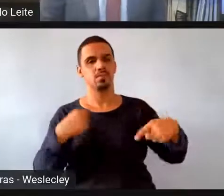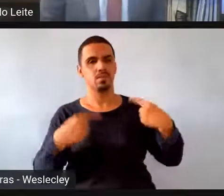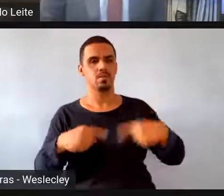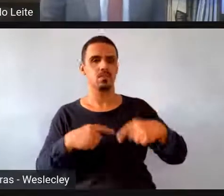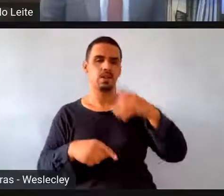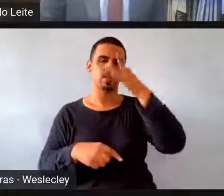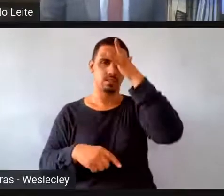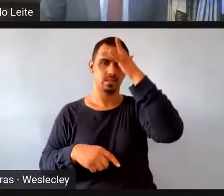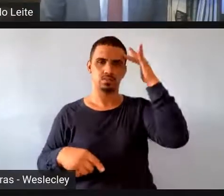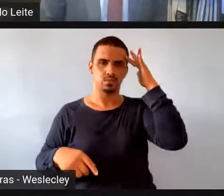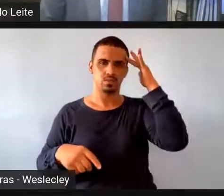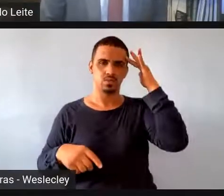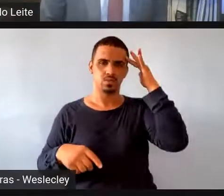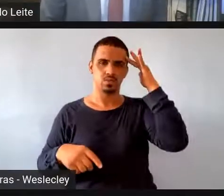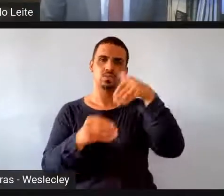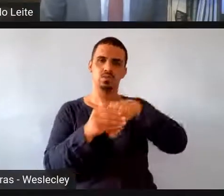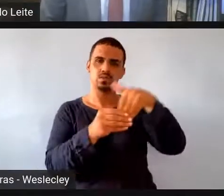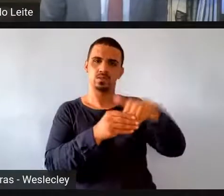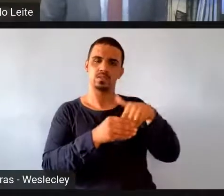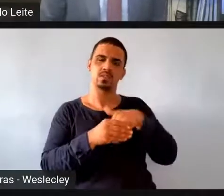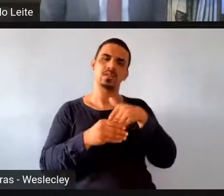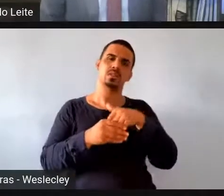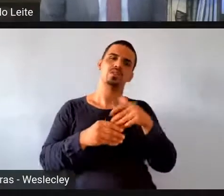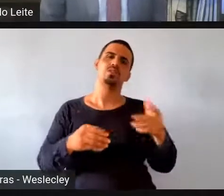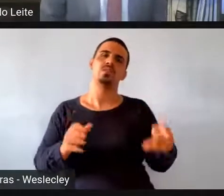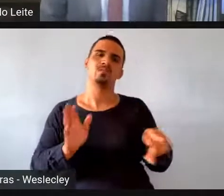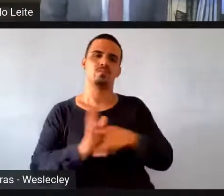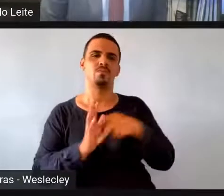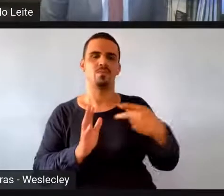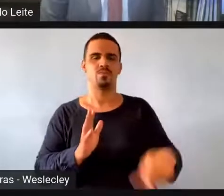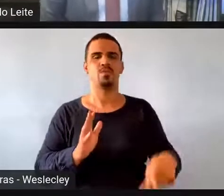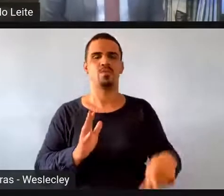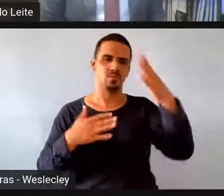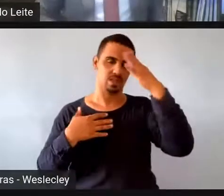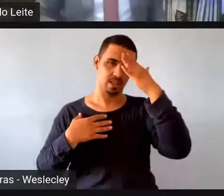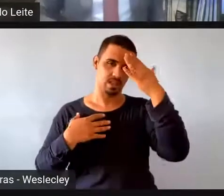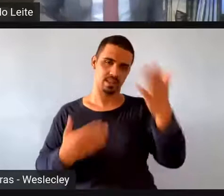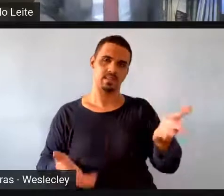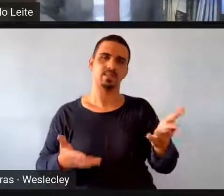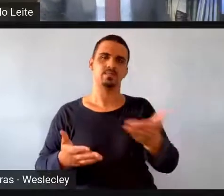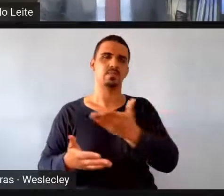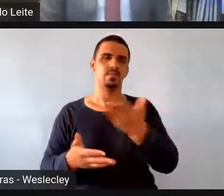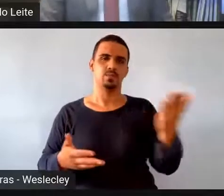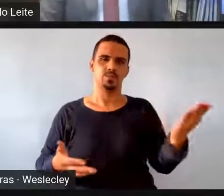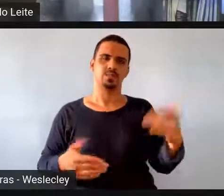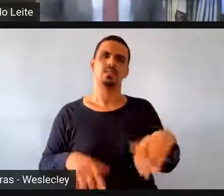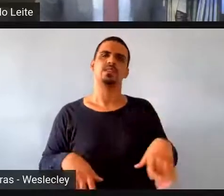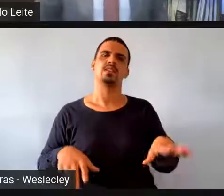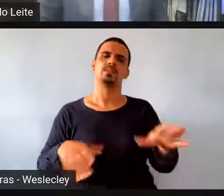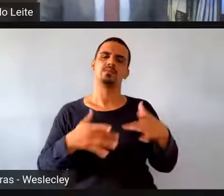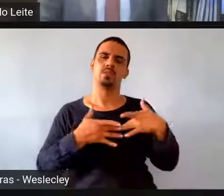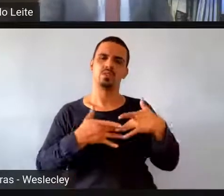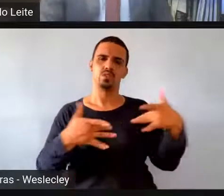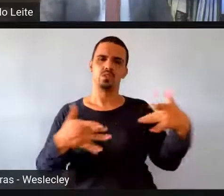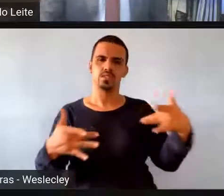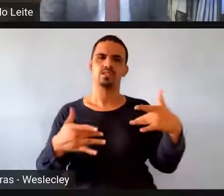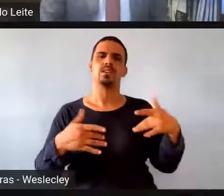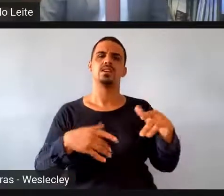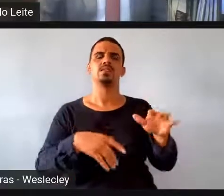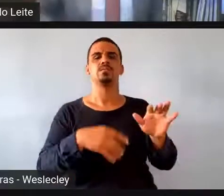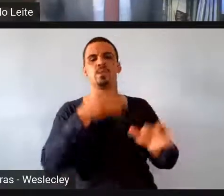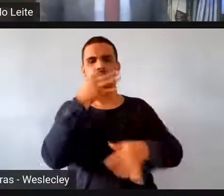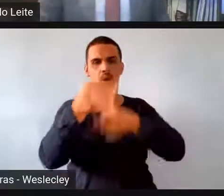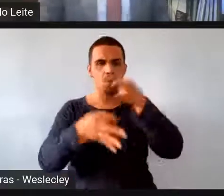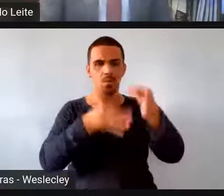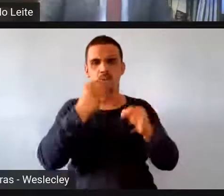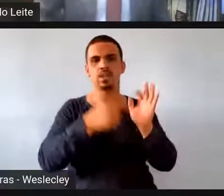pessoas, dos eleitores e no âmbito da própria casa. Então, os nossos agradecimentos, a generosidade, as contribuições que vocês